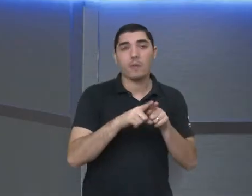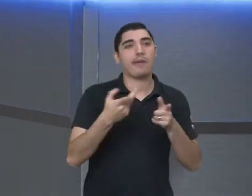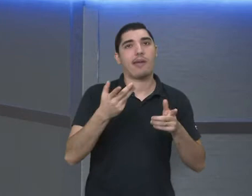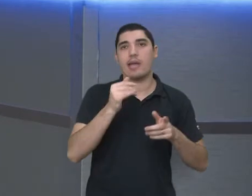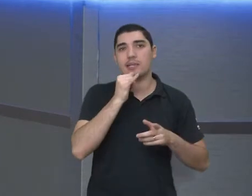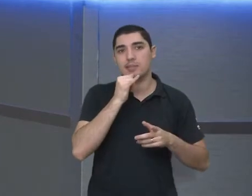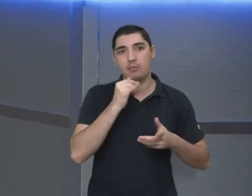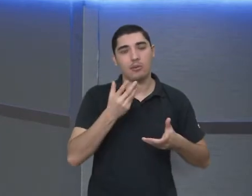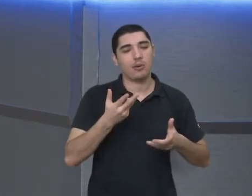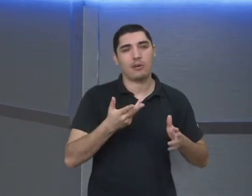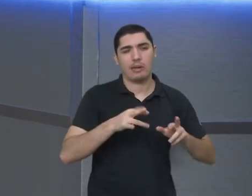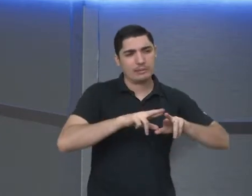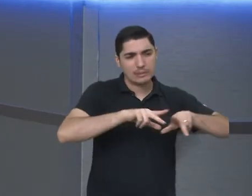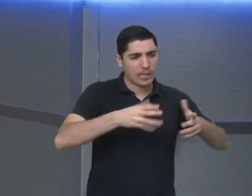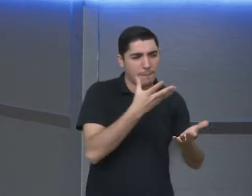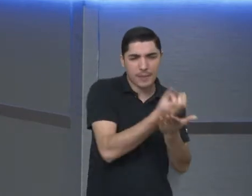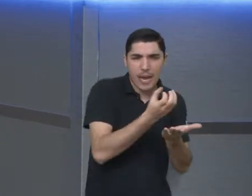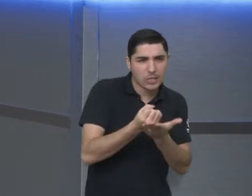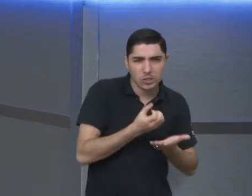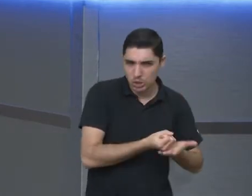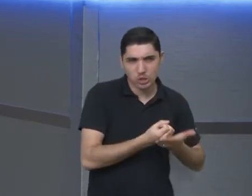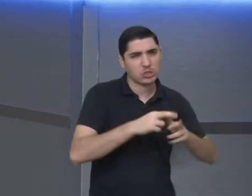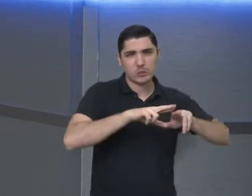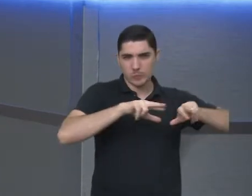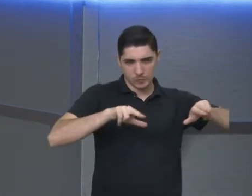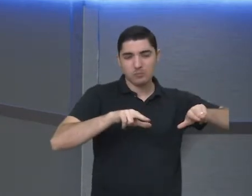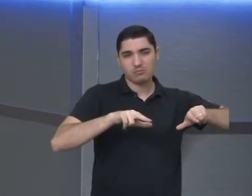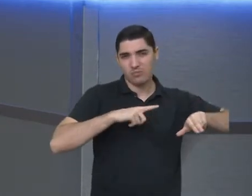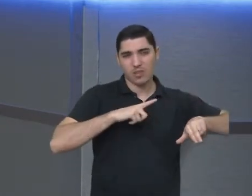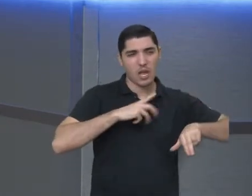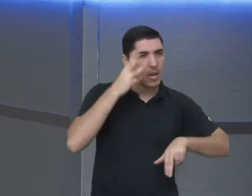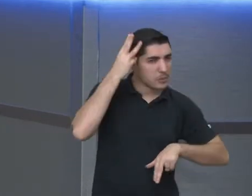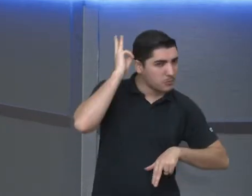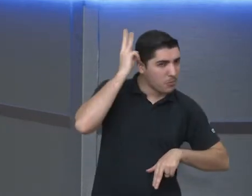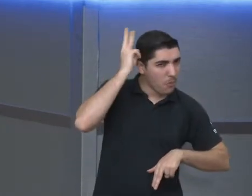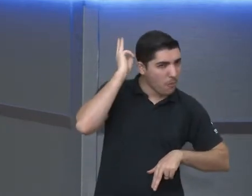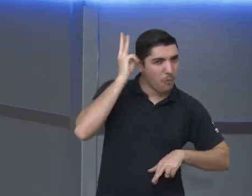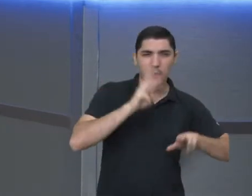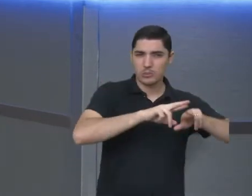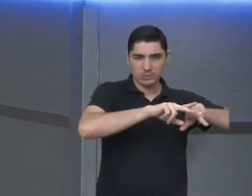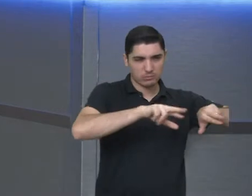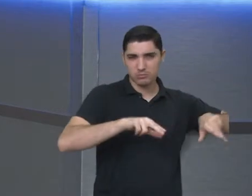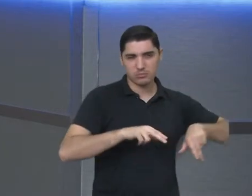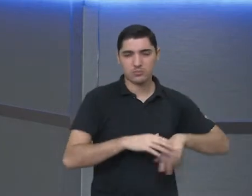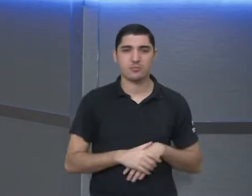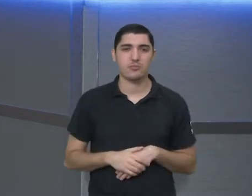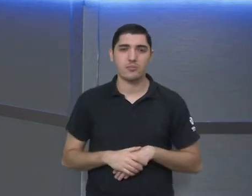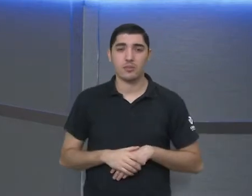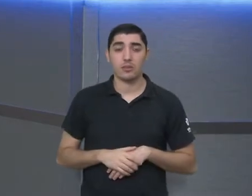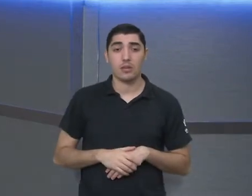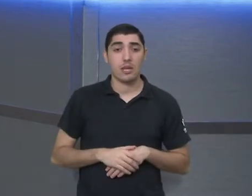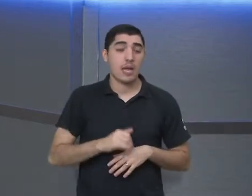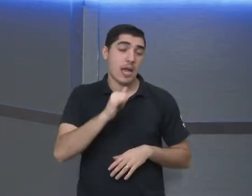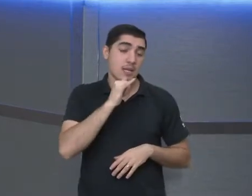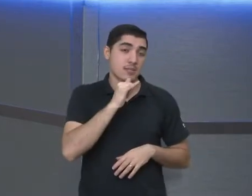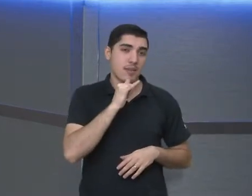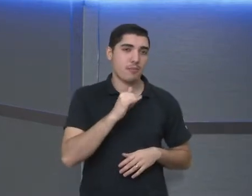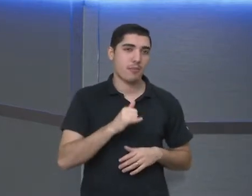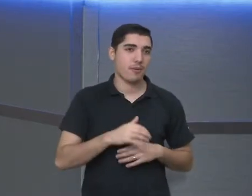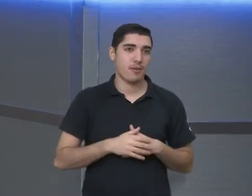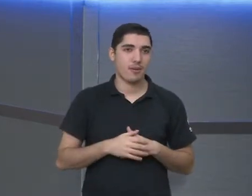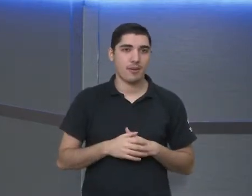me colocaram, tinha a câmera também focalizando o apresentador, tá certo? E a hora que eu me vi na televisão, eu comecei a dar risada. Pô. Mas